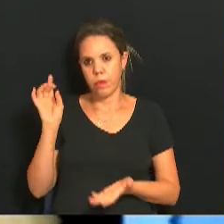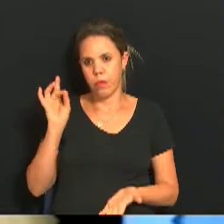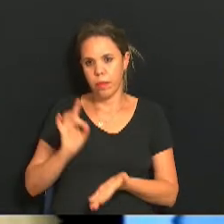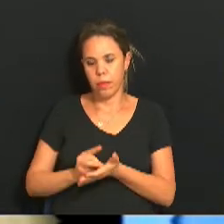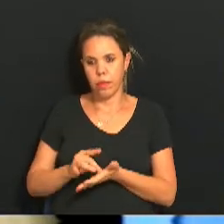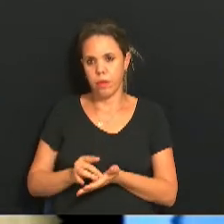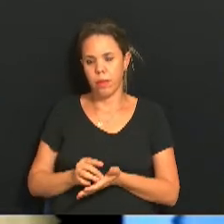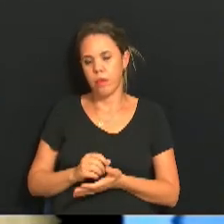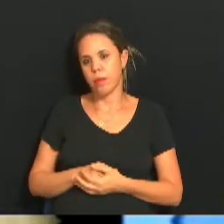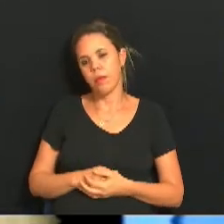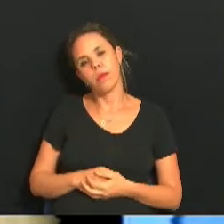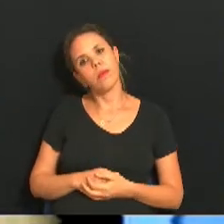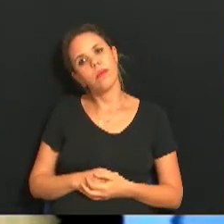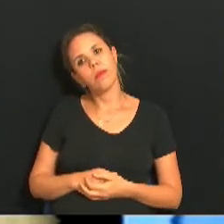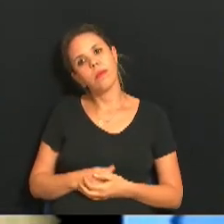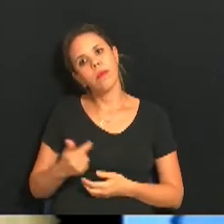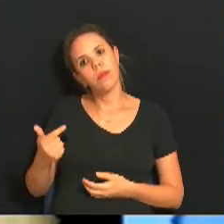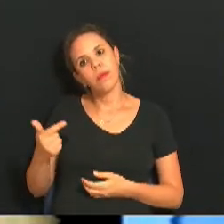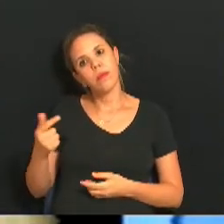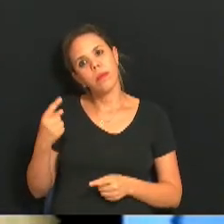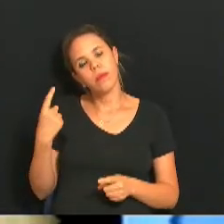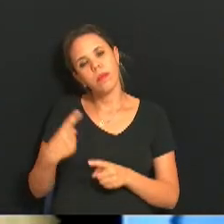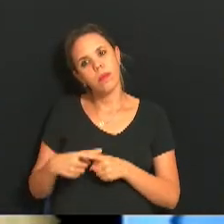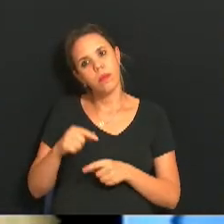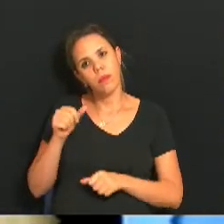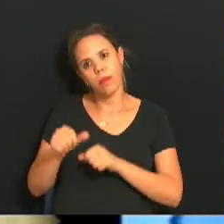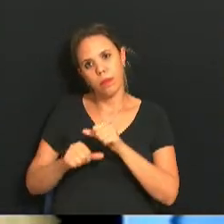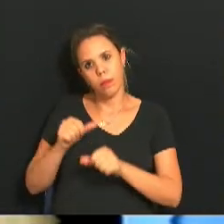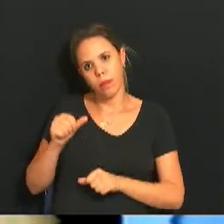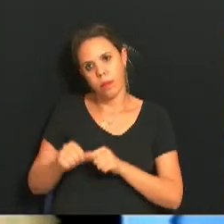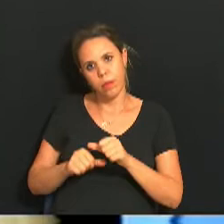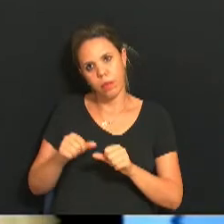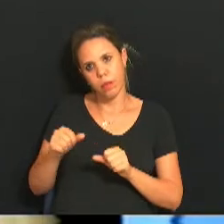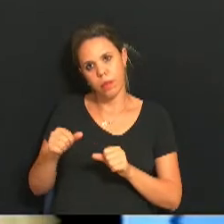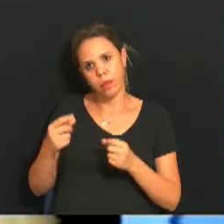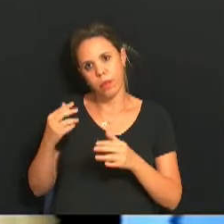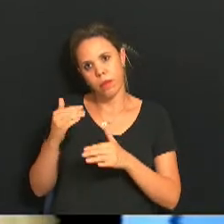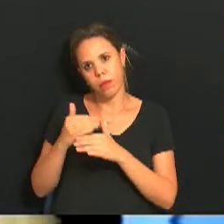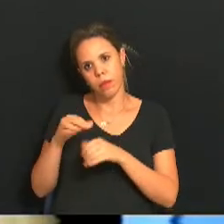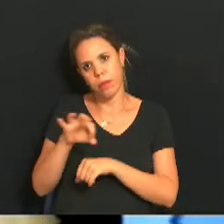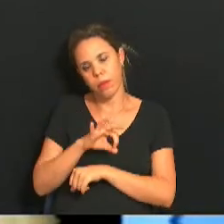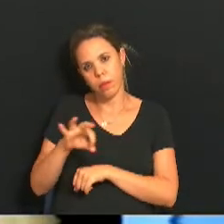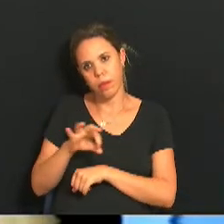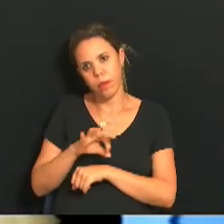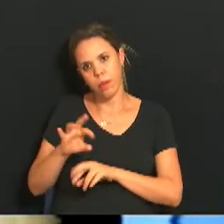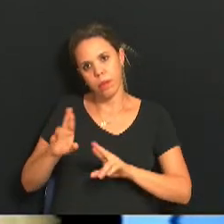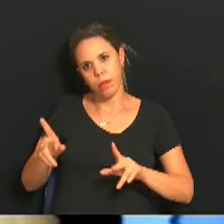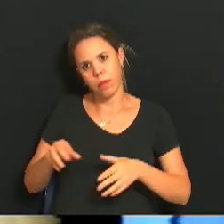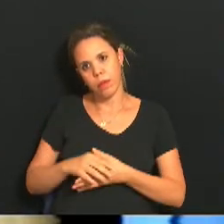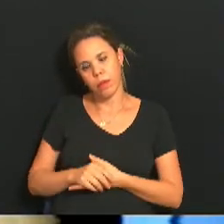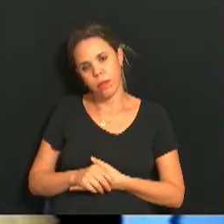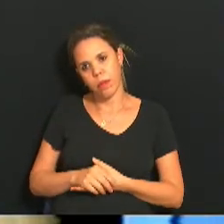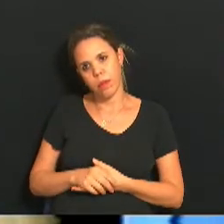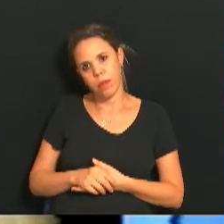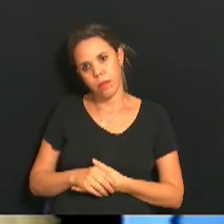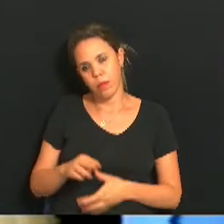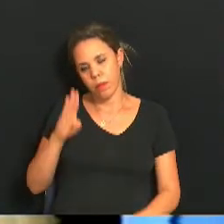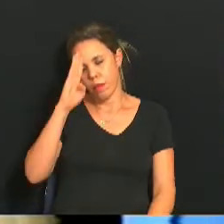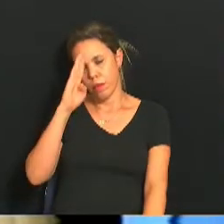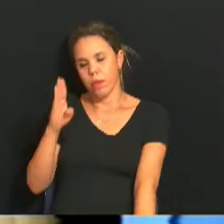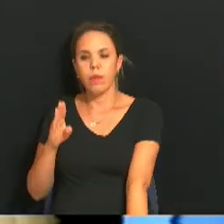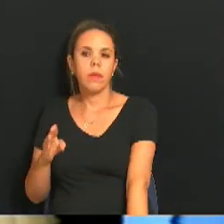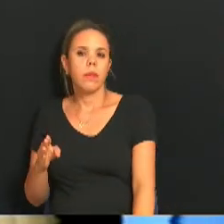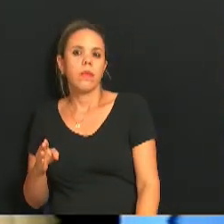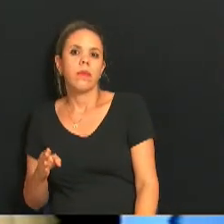posso até 7:15 dois as alterações vai ser bom para o setor diferenciar e patrão doce assim a